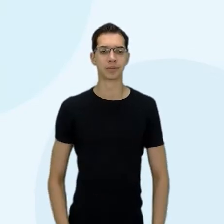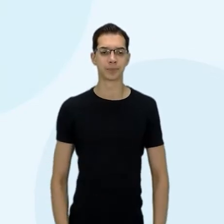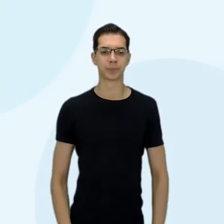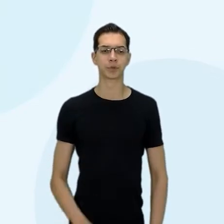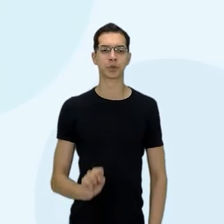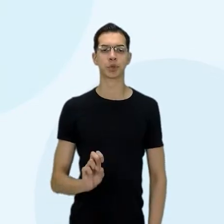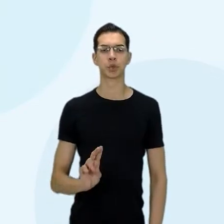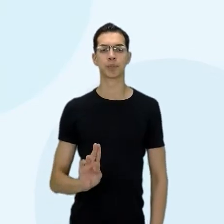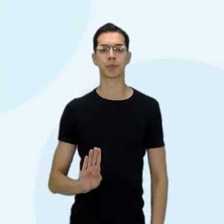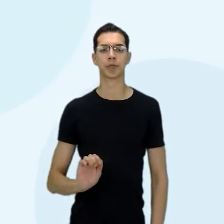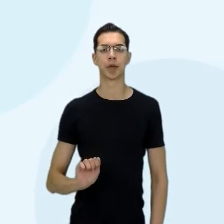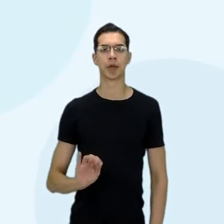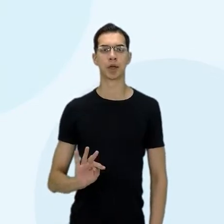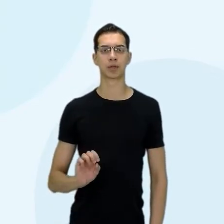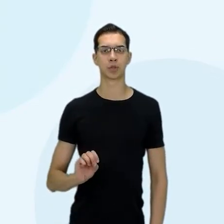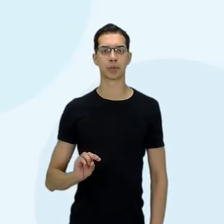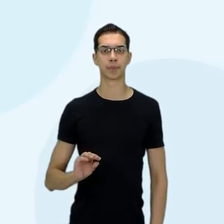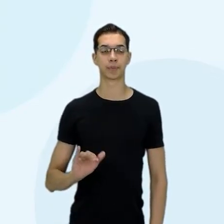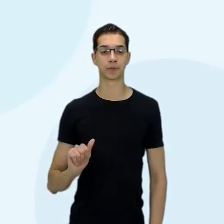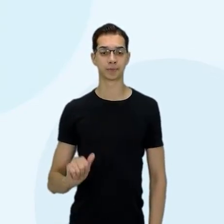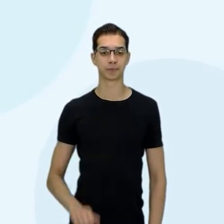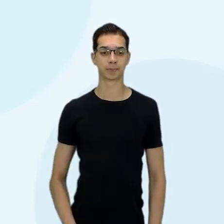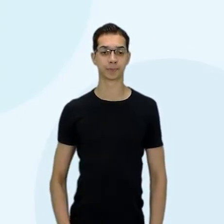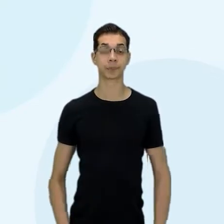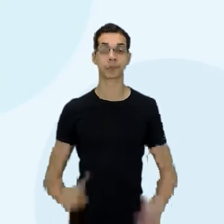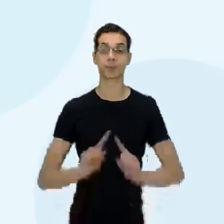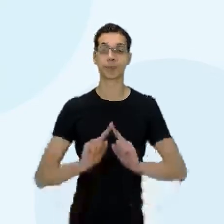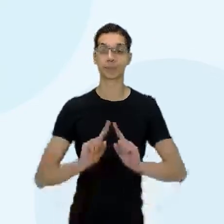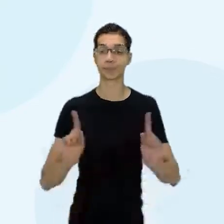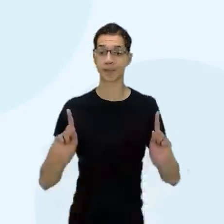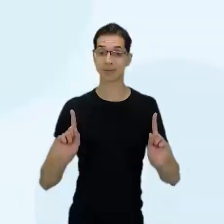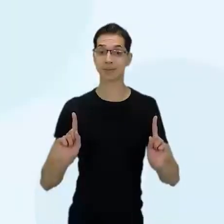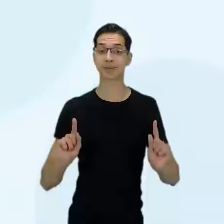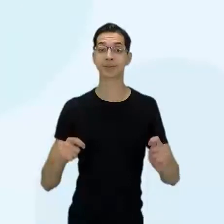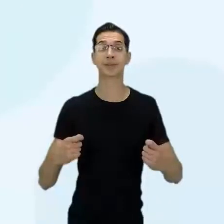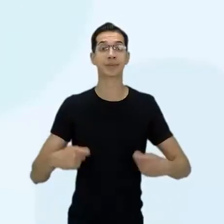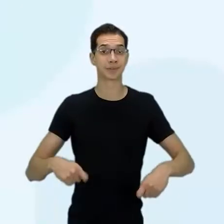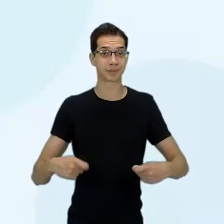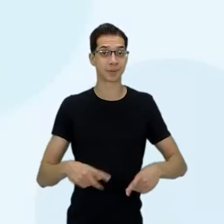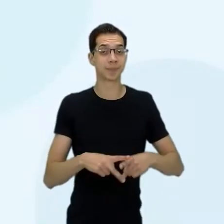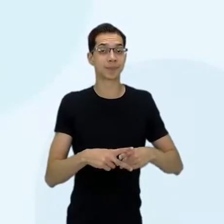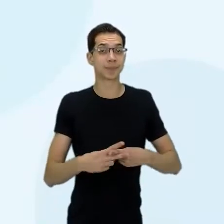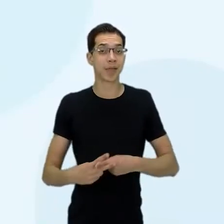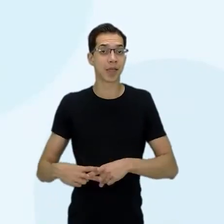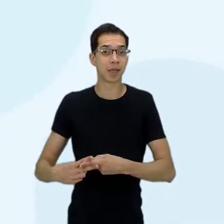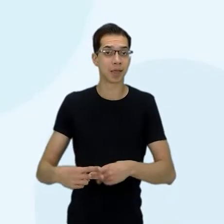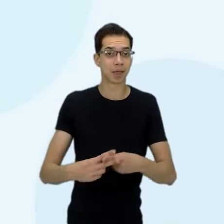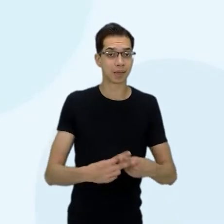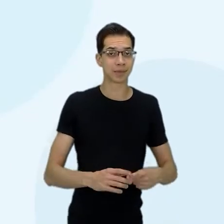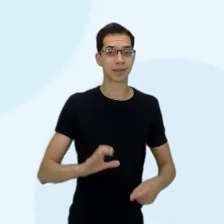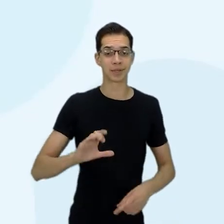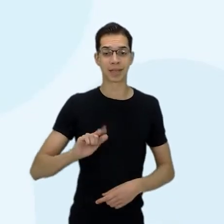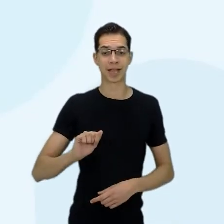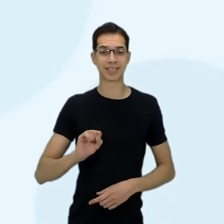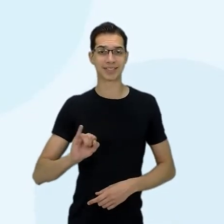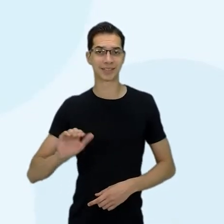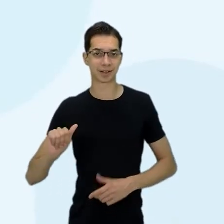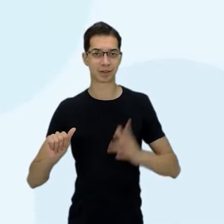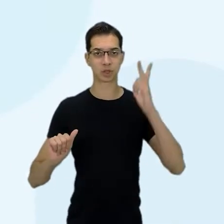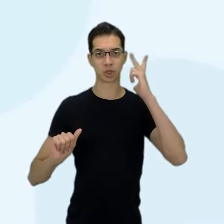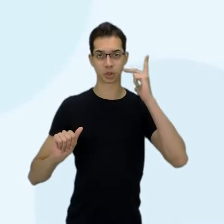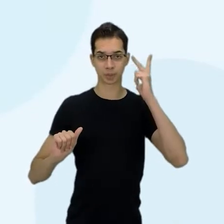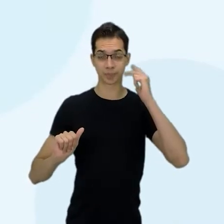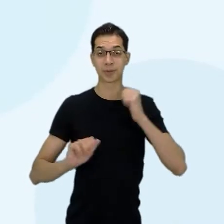Muito embora a linguagem estabelecida por ela possua dependência da mecânica clássica, podemos considerar que a clássica é um